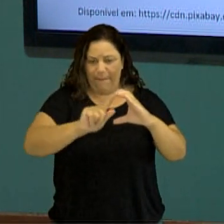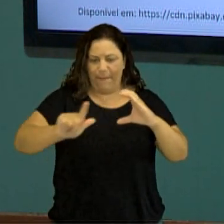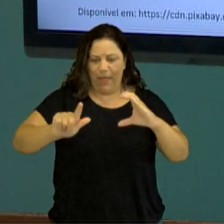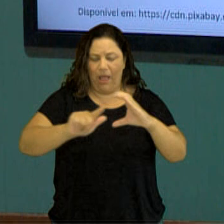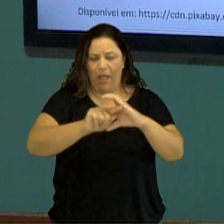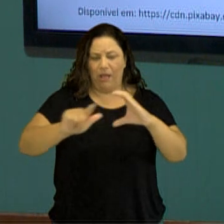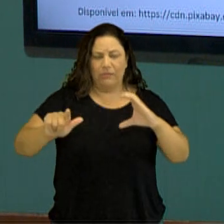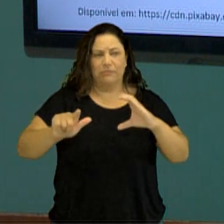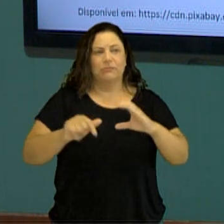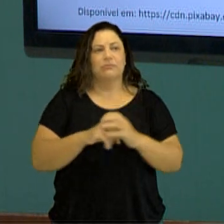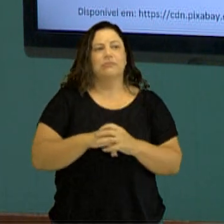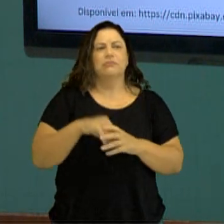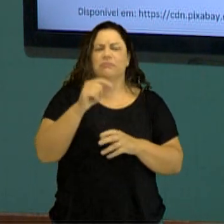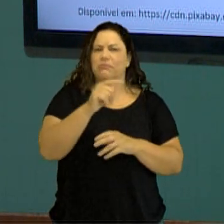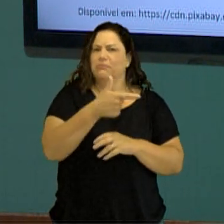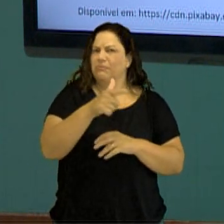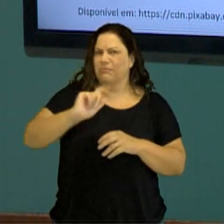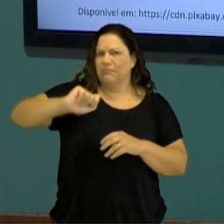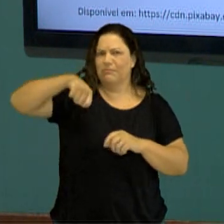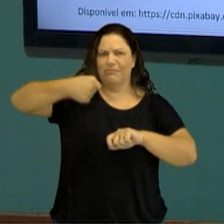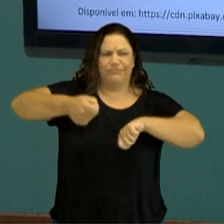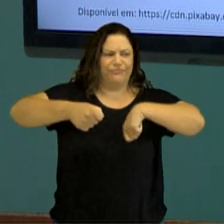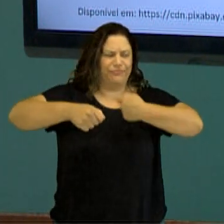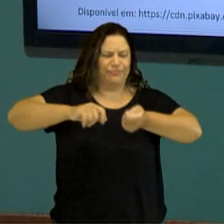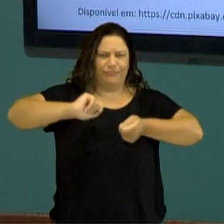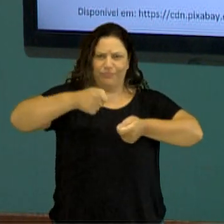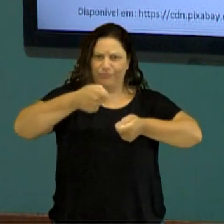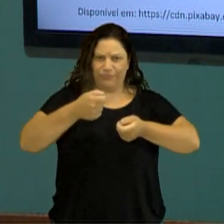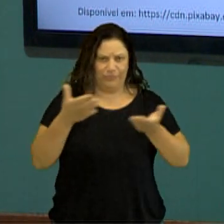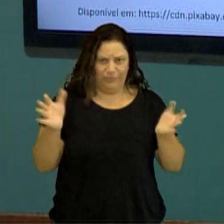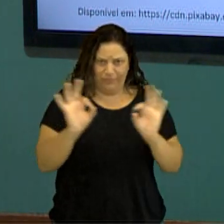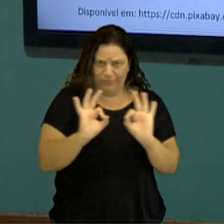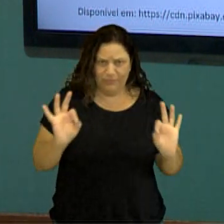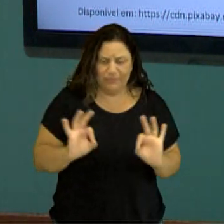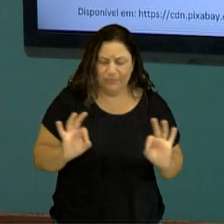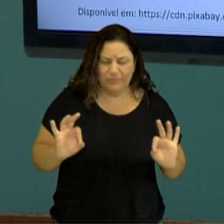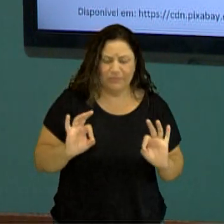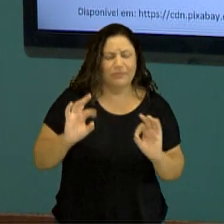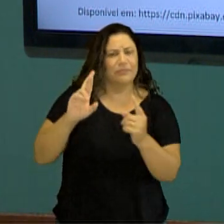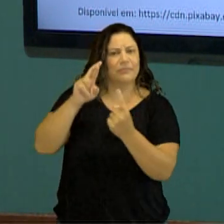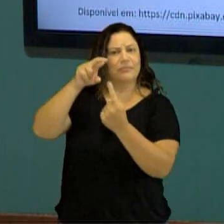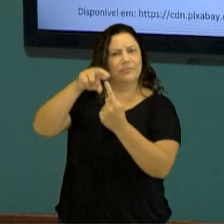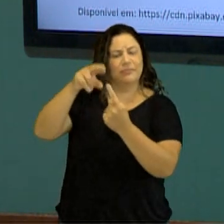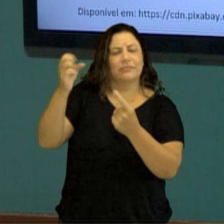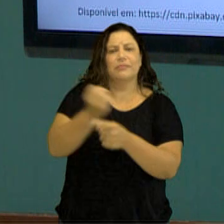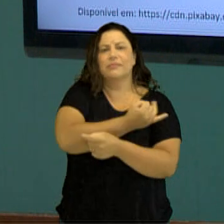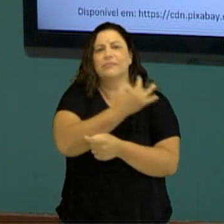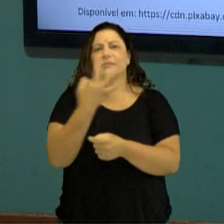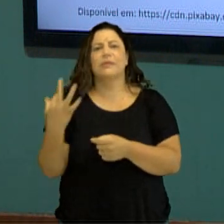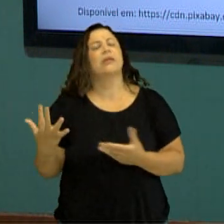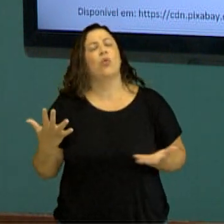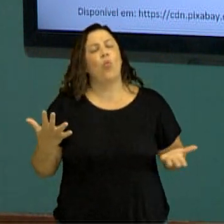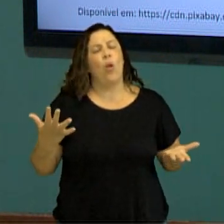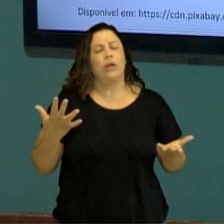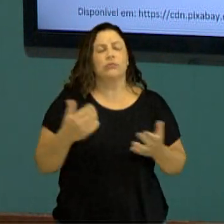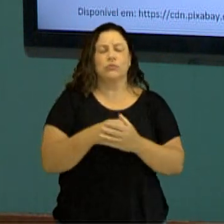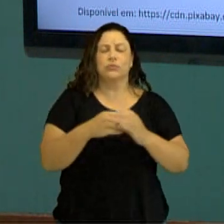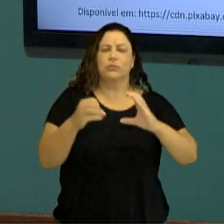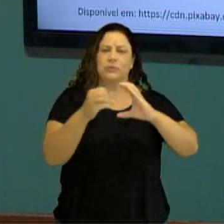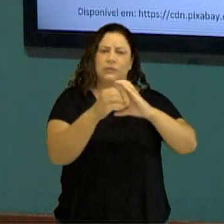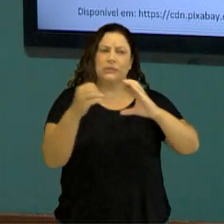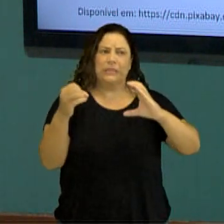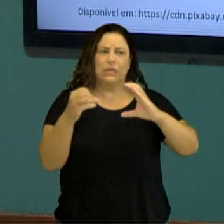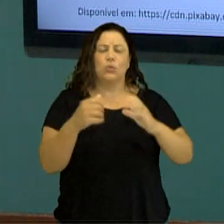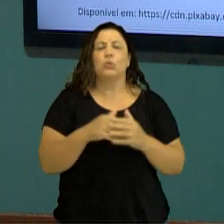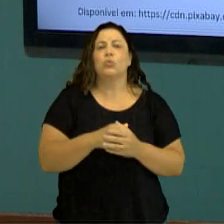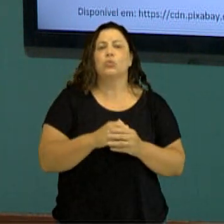sinal nesses círculos aqui. Esses símbolos aqui representam a quantidade de nêutrons. Portanto, este